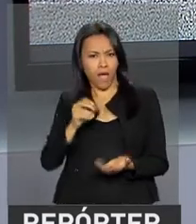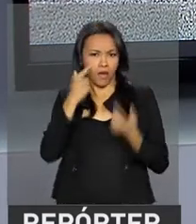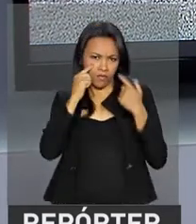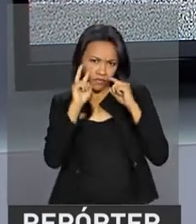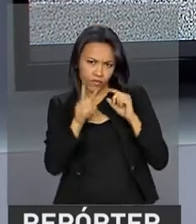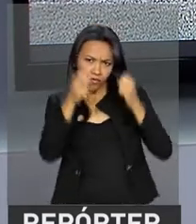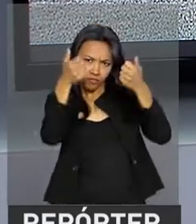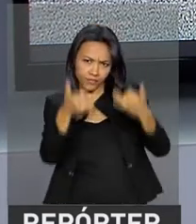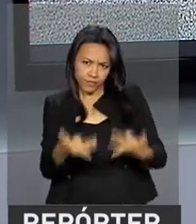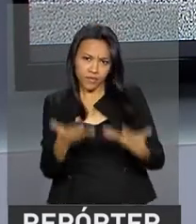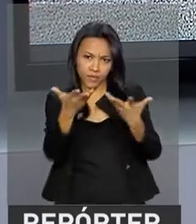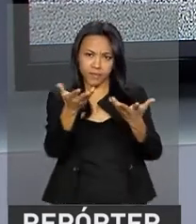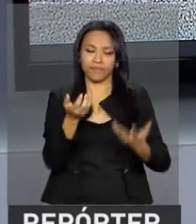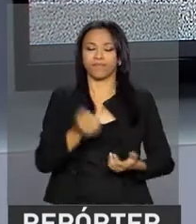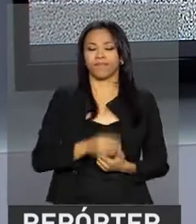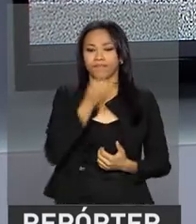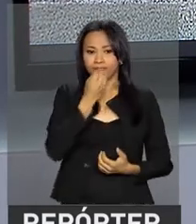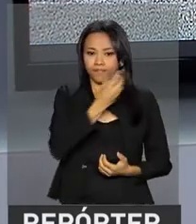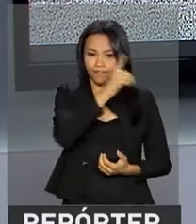com você, Mara. Bom dia.